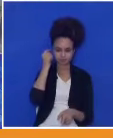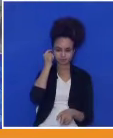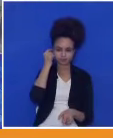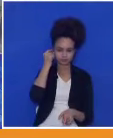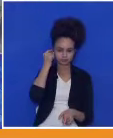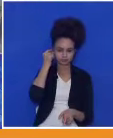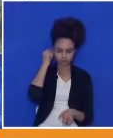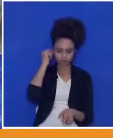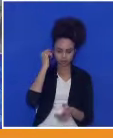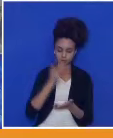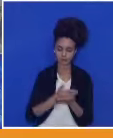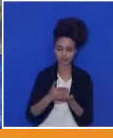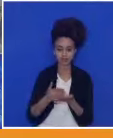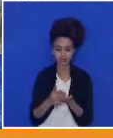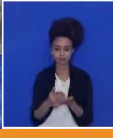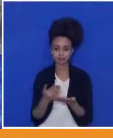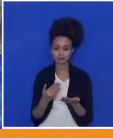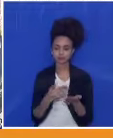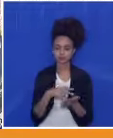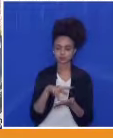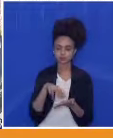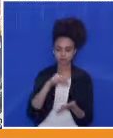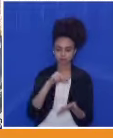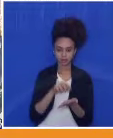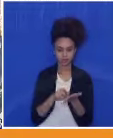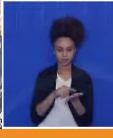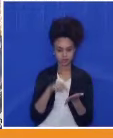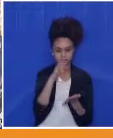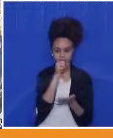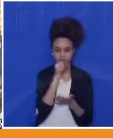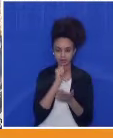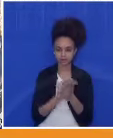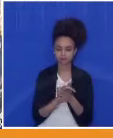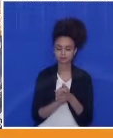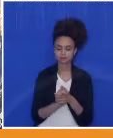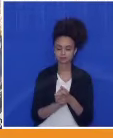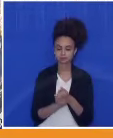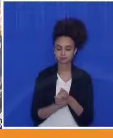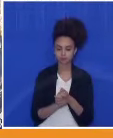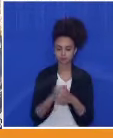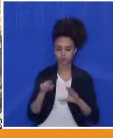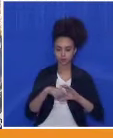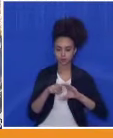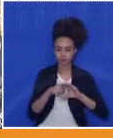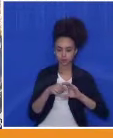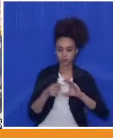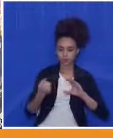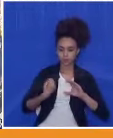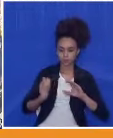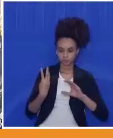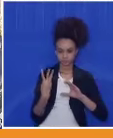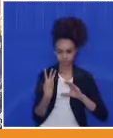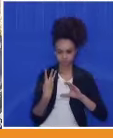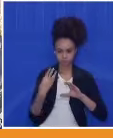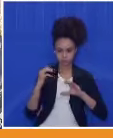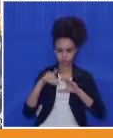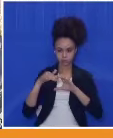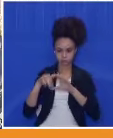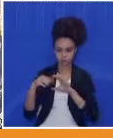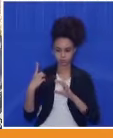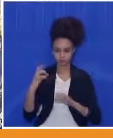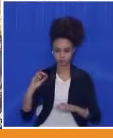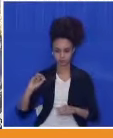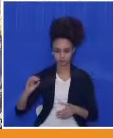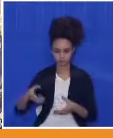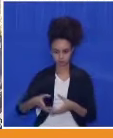Será que você está com sorte? Será que esse prêmio sai hoje? Aqui o Globo número 3 está com suporte abastecido com as 100 bolas numeradas de 01